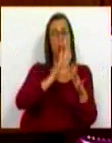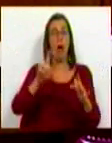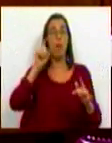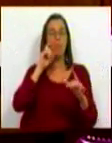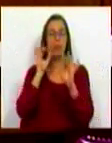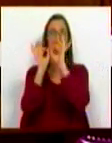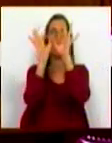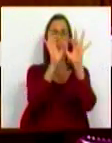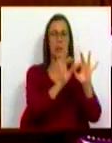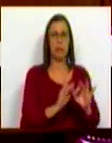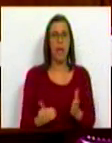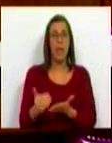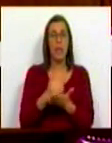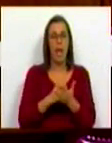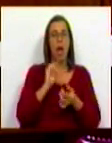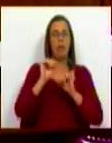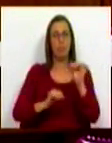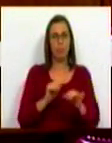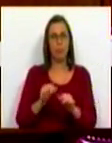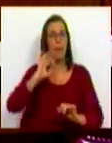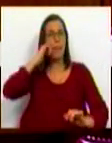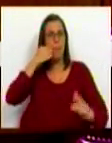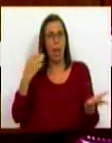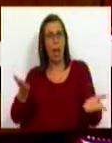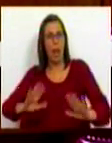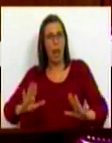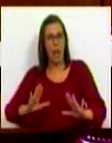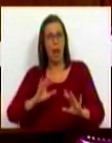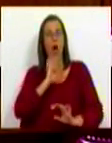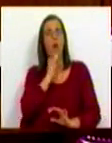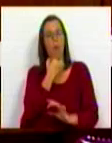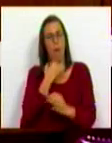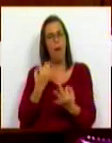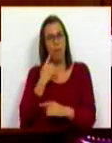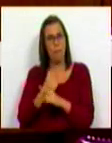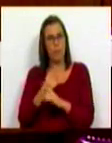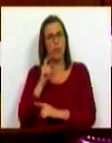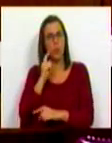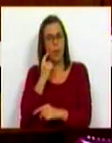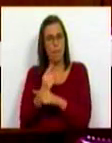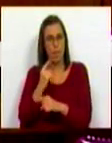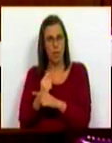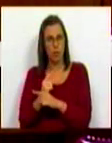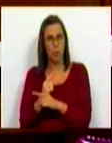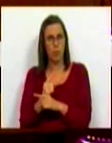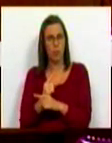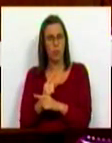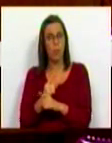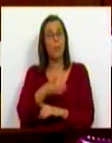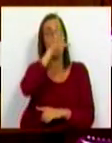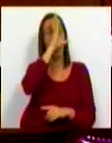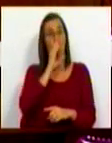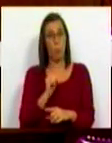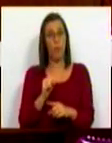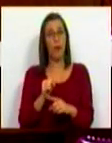garantindo a uniformidade dos dados tratados e sem prejuízo da confidencialidade e da segurança. O